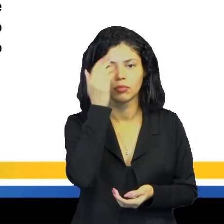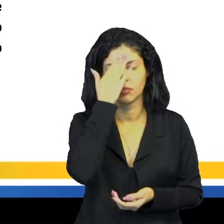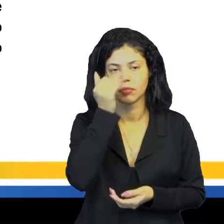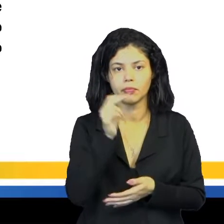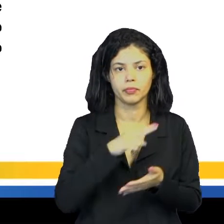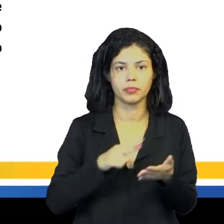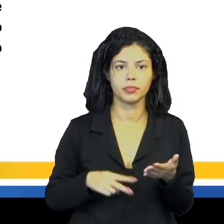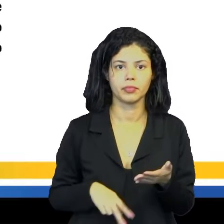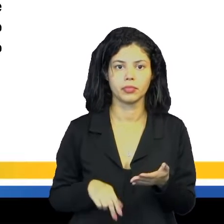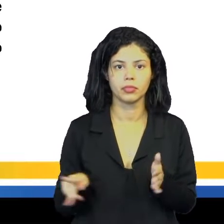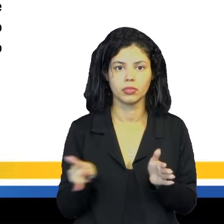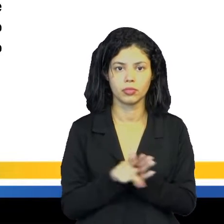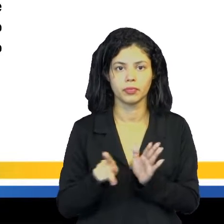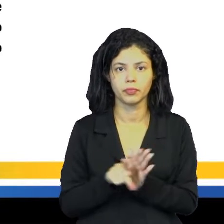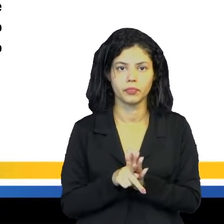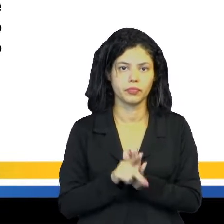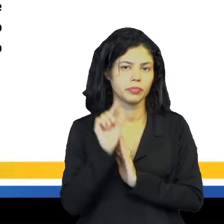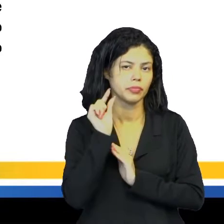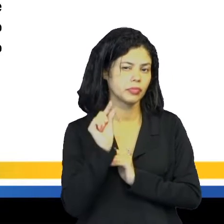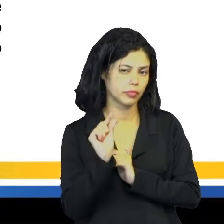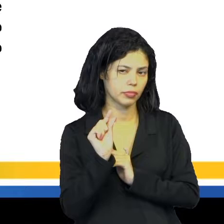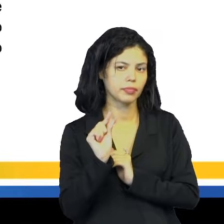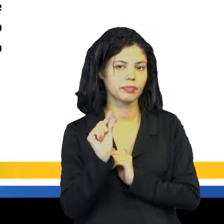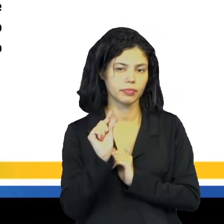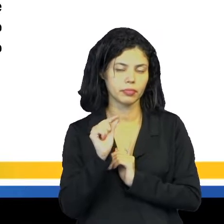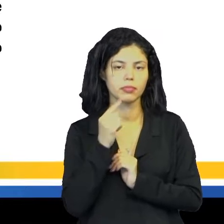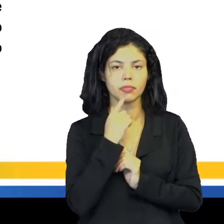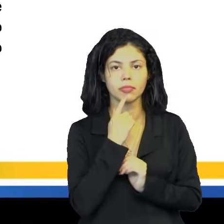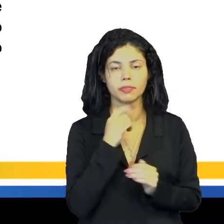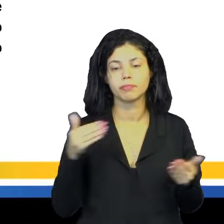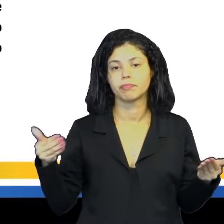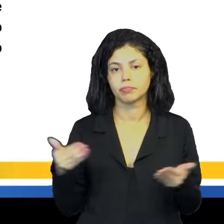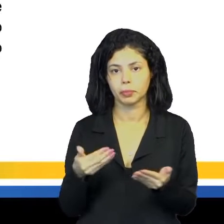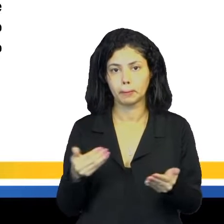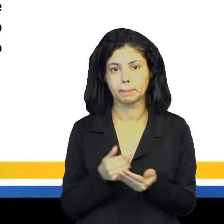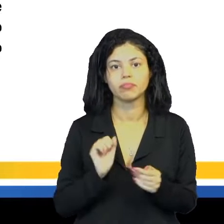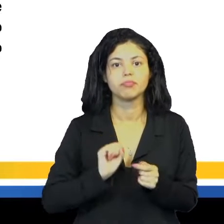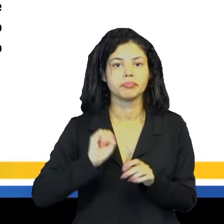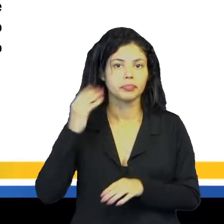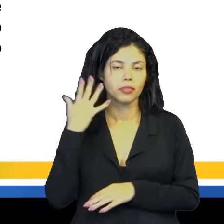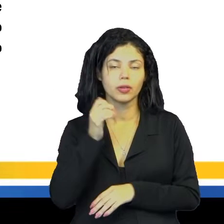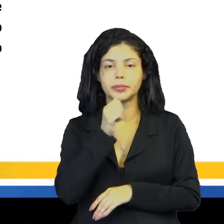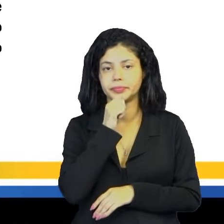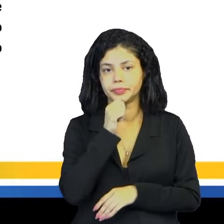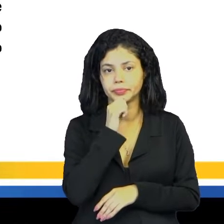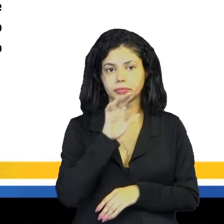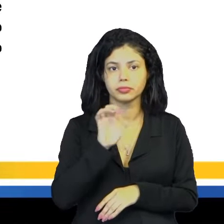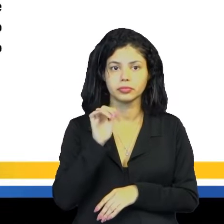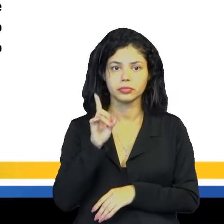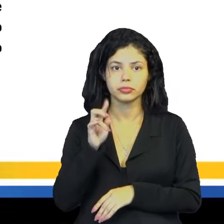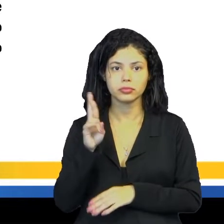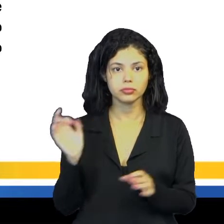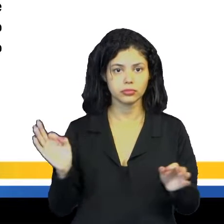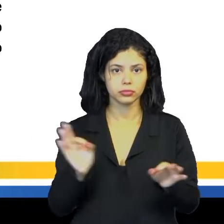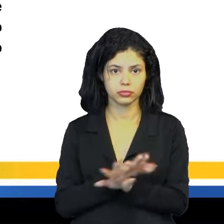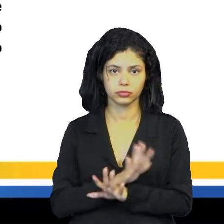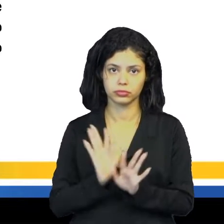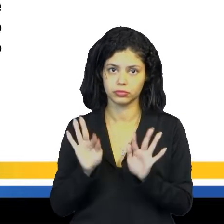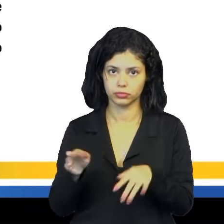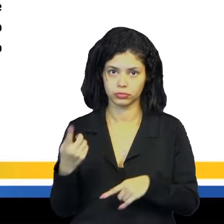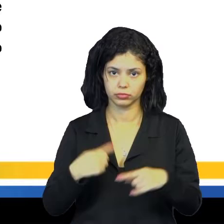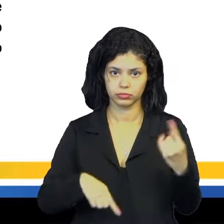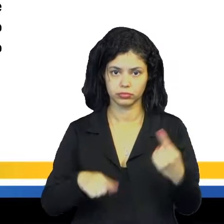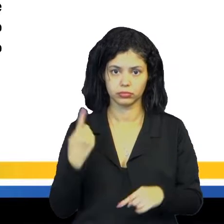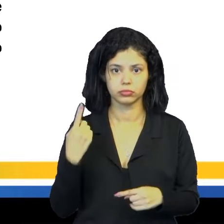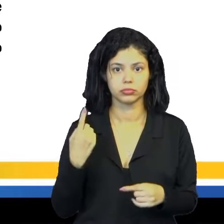sabia ler era proporcionalmente inferior ao de hoje. Apesar disso, a enciclopédia acabou sendo um sucesso